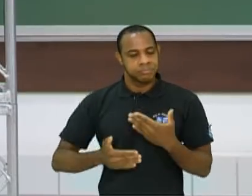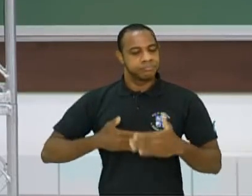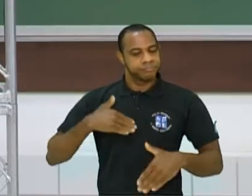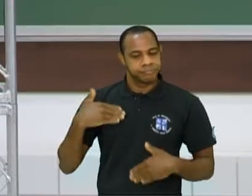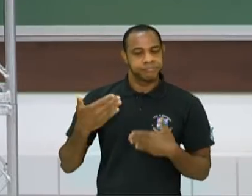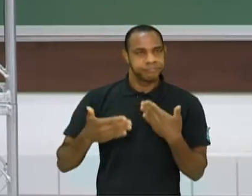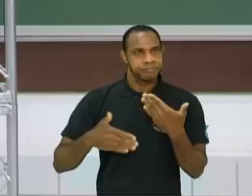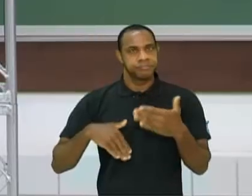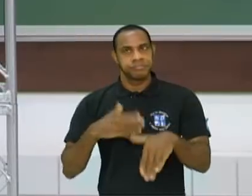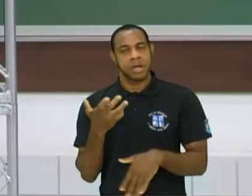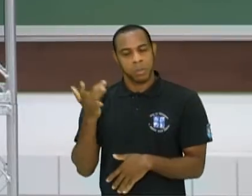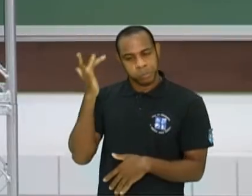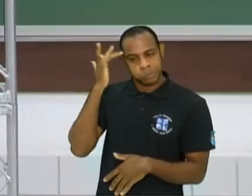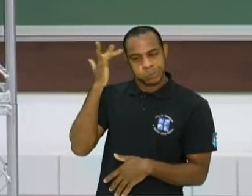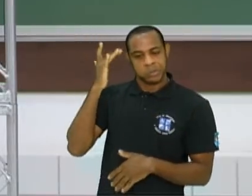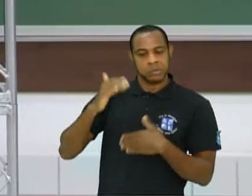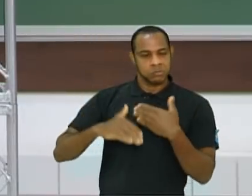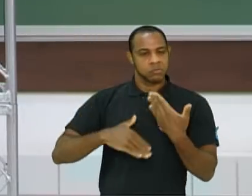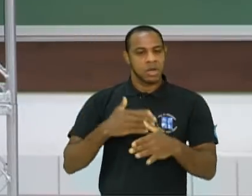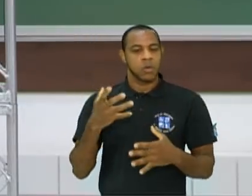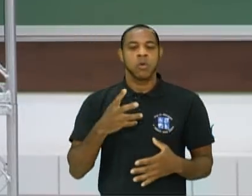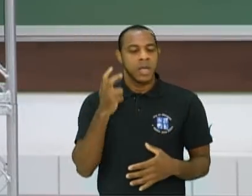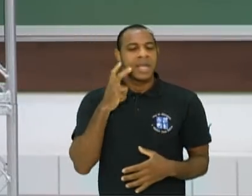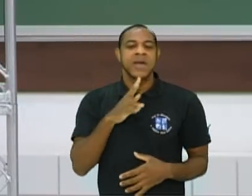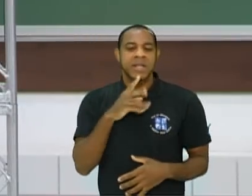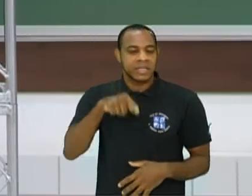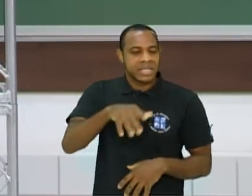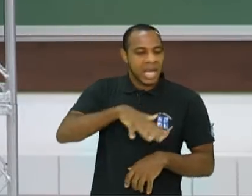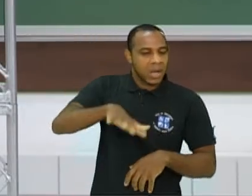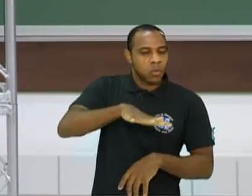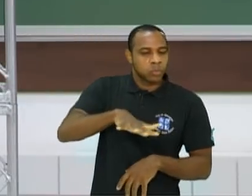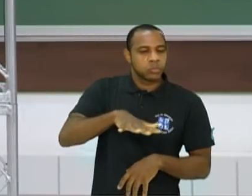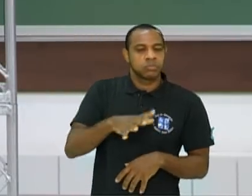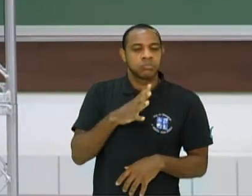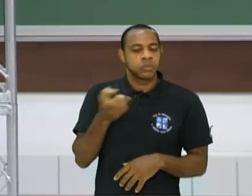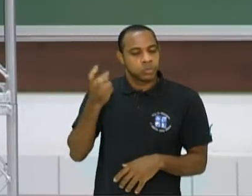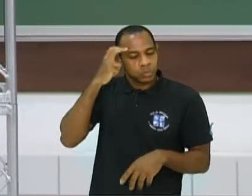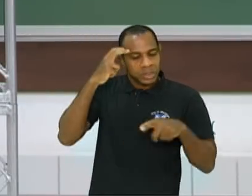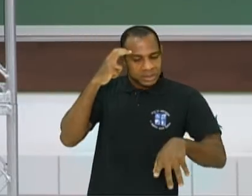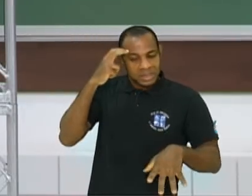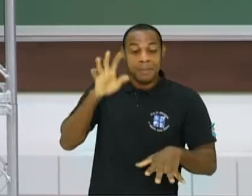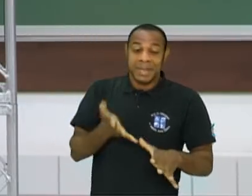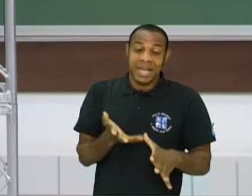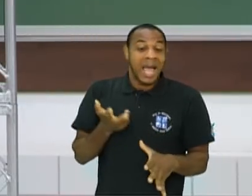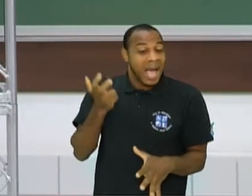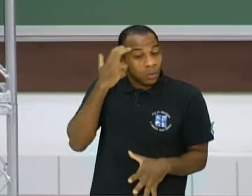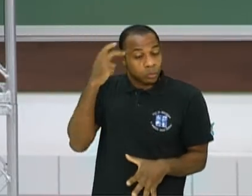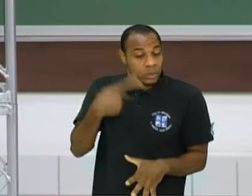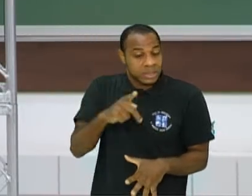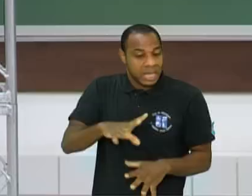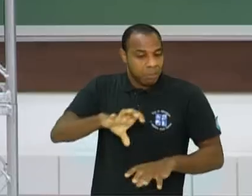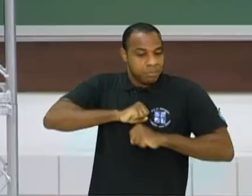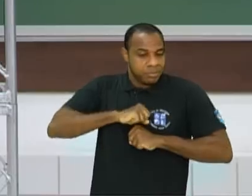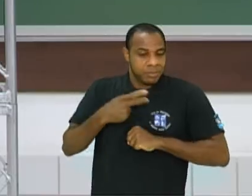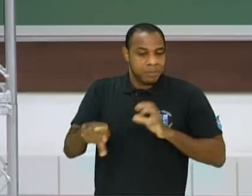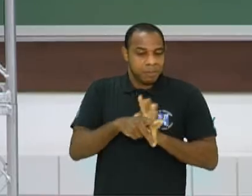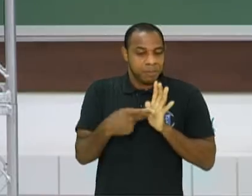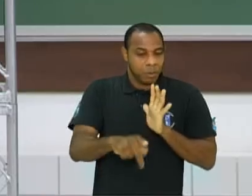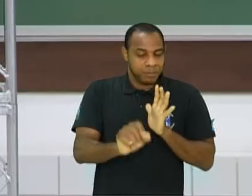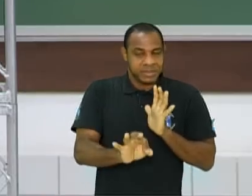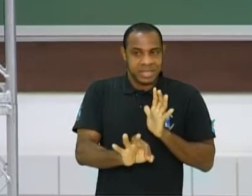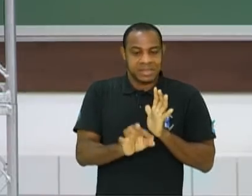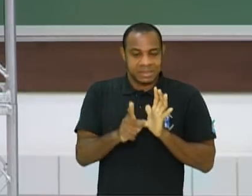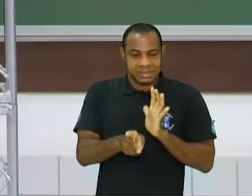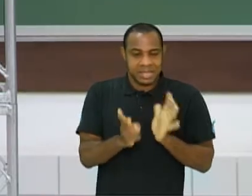ela vai adaptando, vai conhecendo a cultura, mas a cultura que ela nasceu, adquiriu, vai continuar com ela para onde